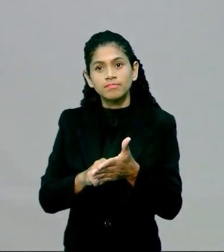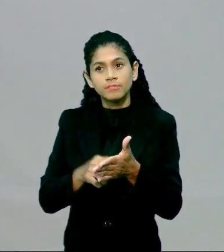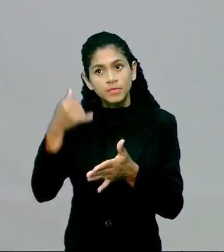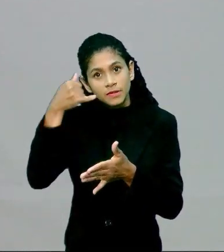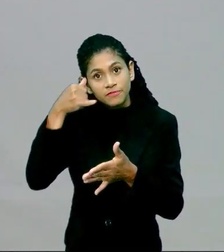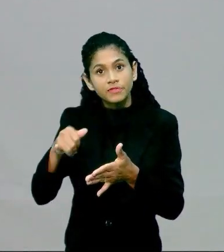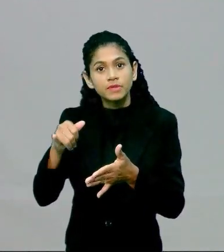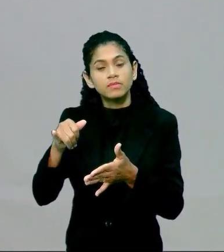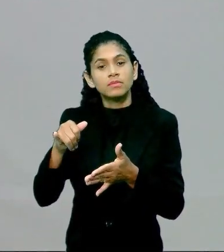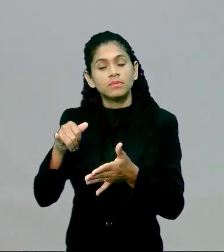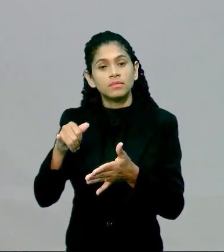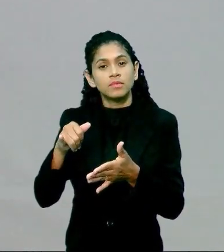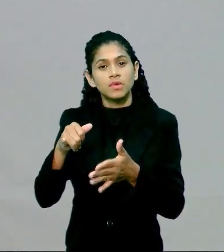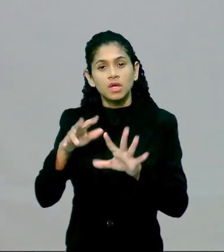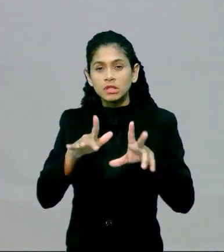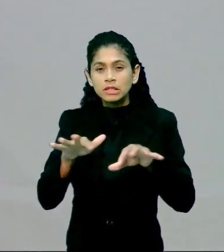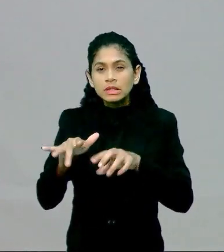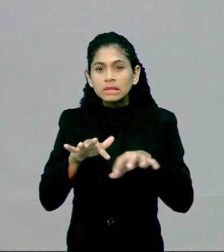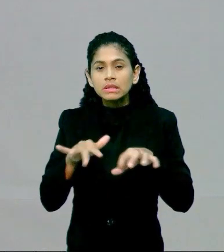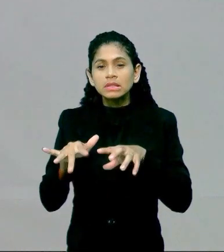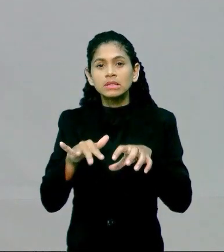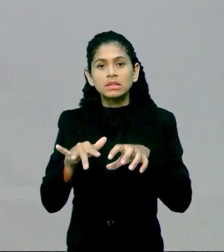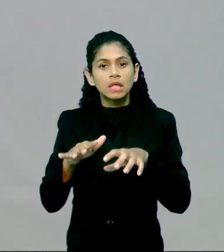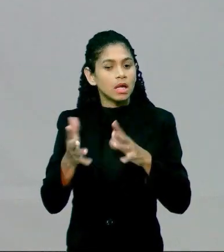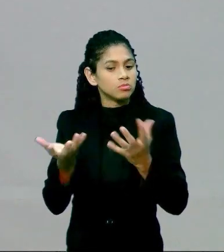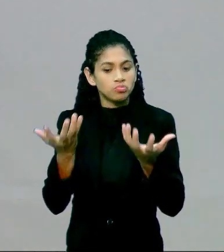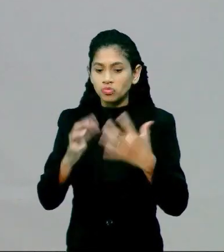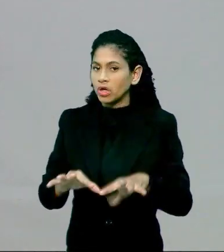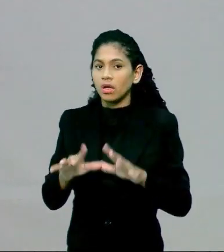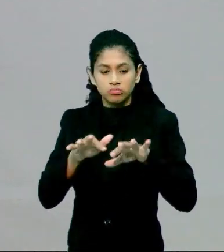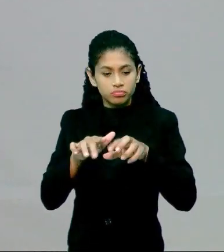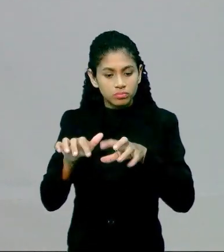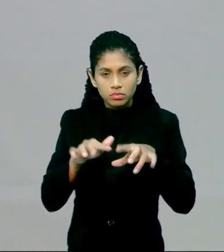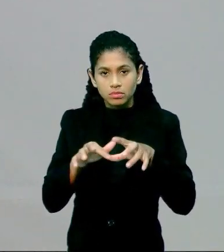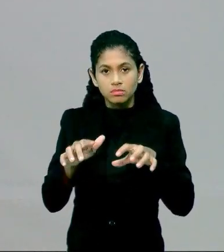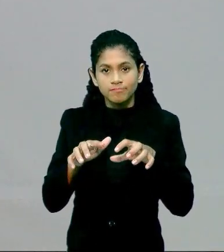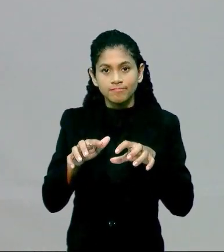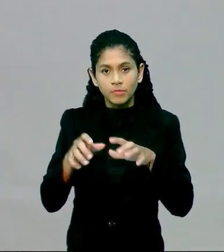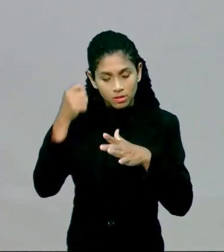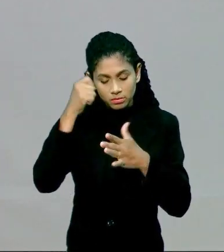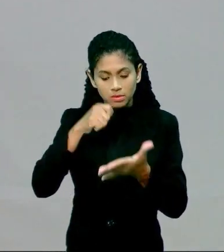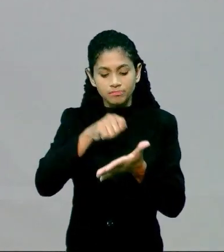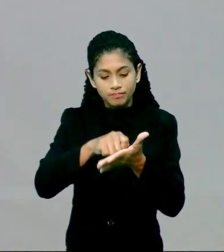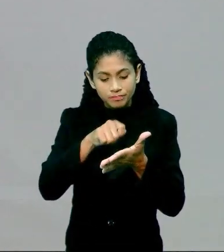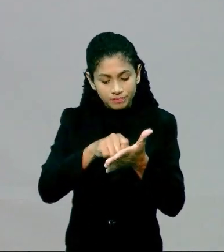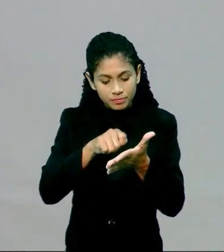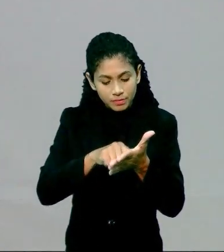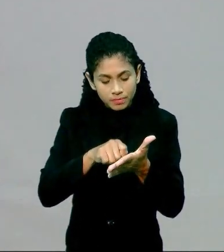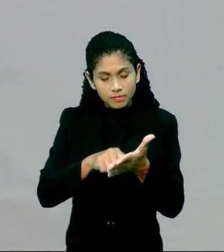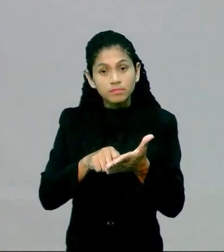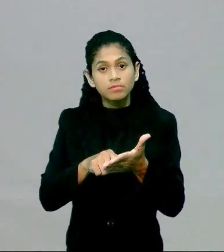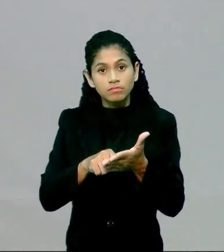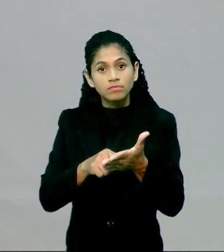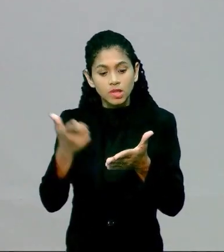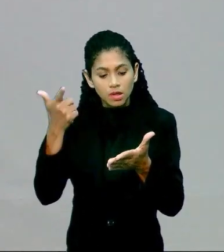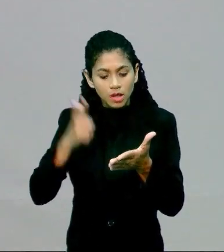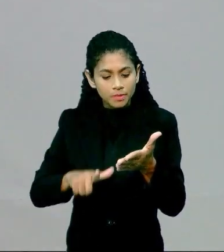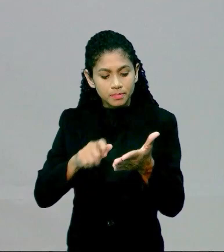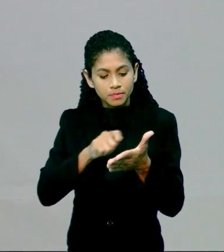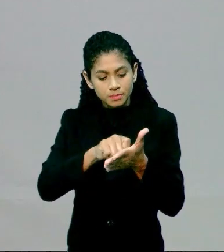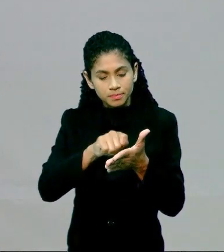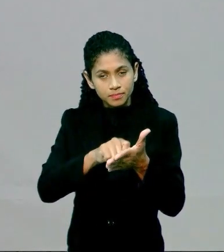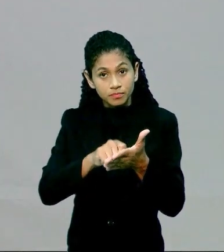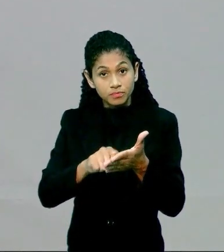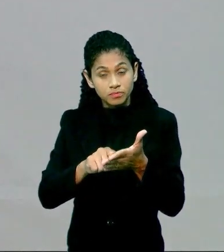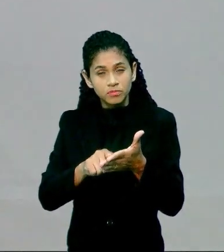ali a digitação, a edição no geral, mas a gente tem essa produção manual, que é um diferencial. No